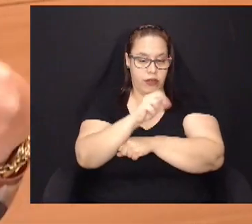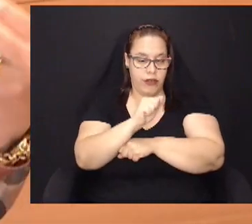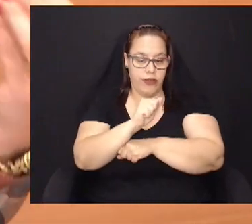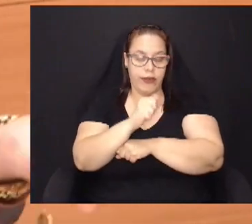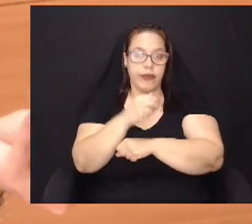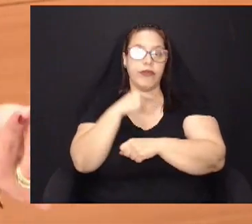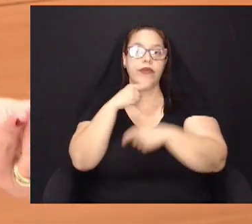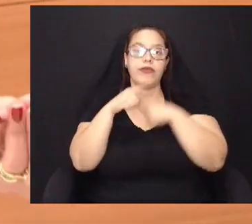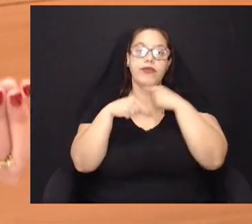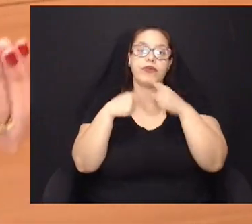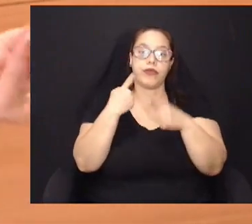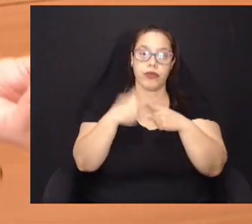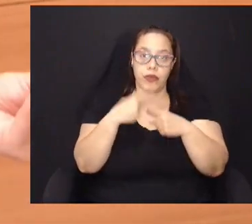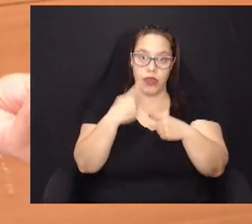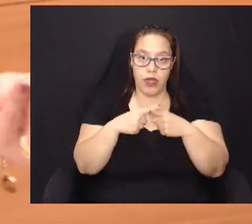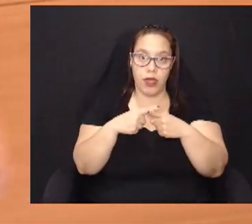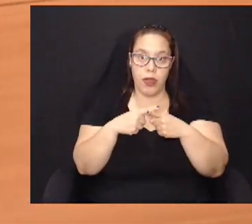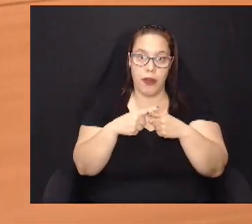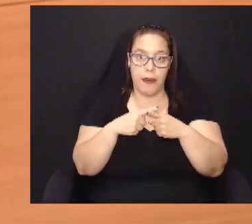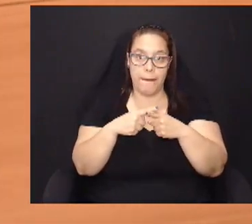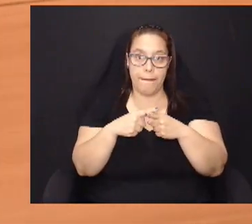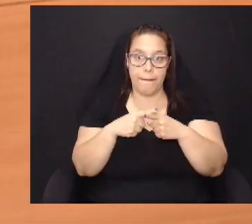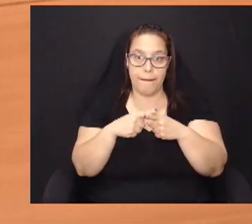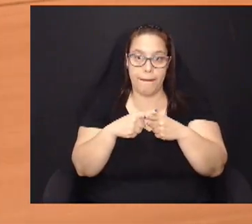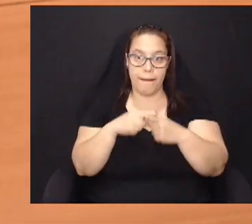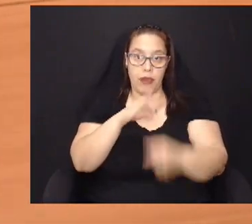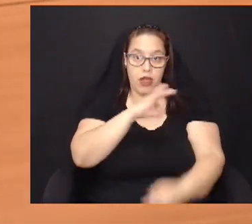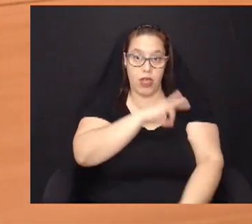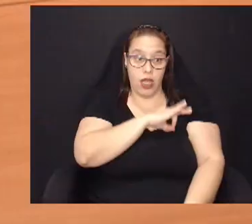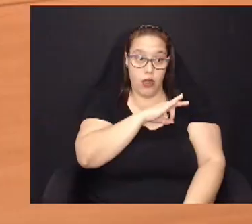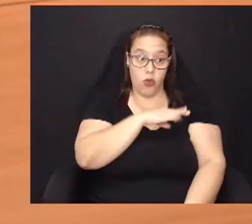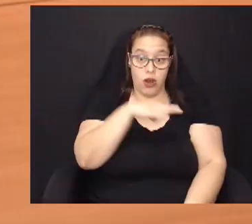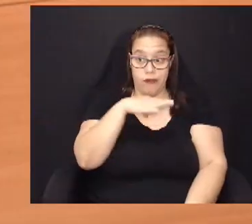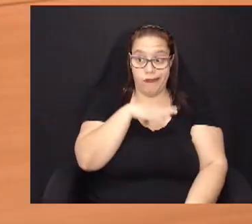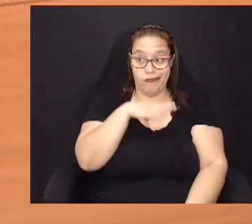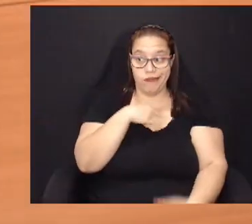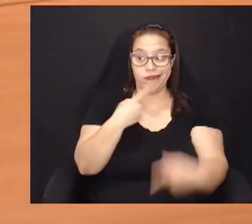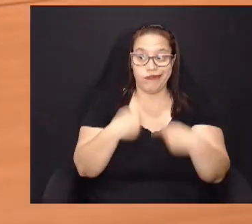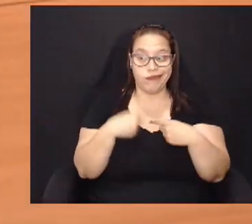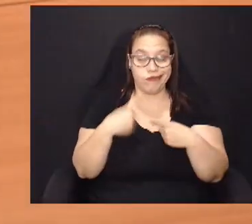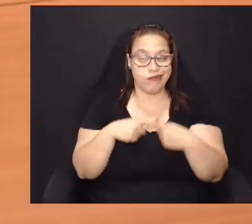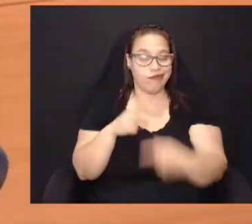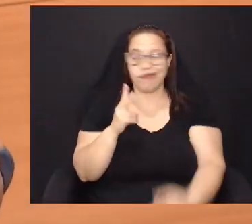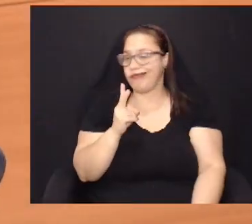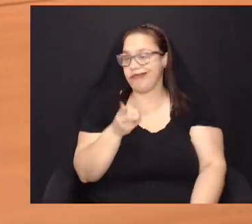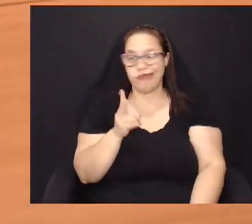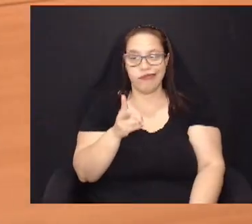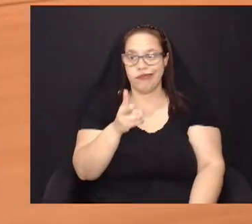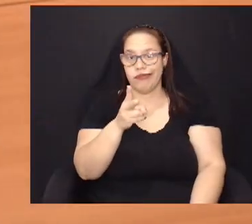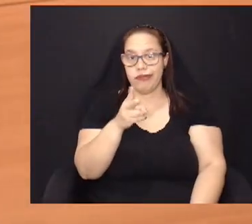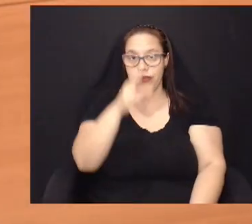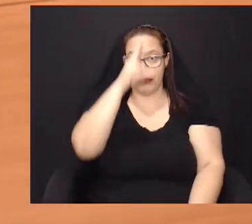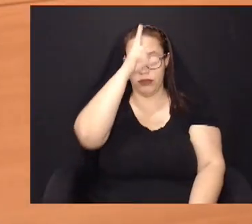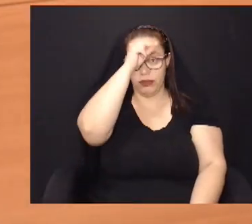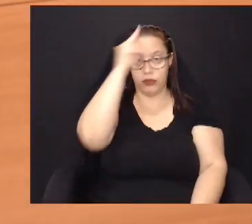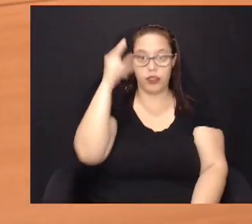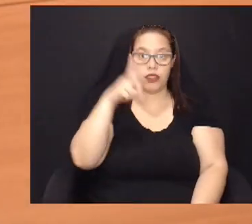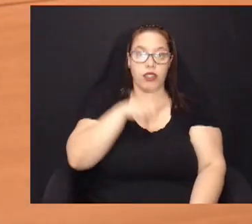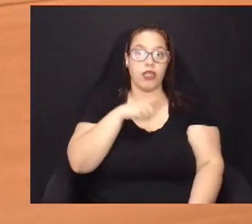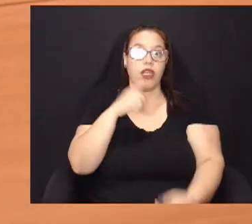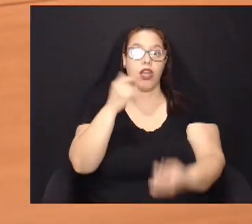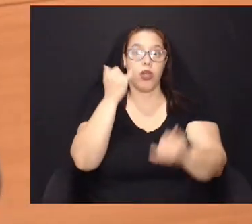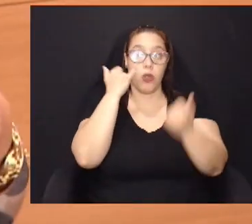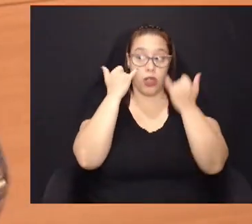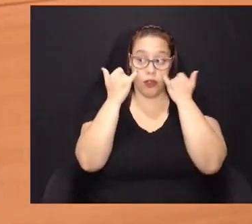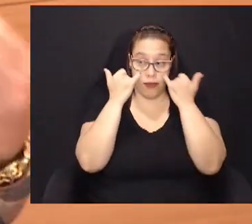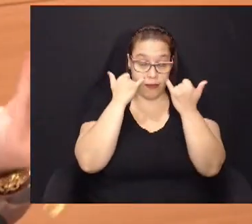que a gente tem que consultar a Guarda Municipal. Porque nem sempre a prefeitura tem todas as informações. E